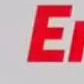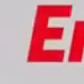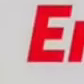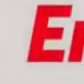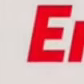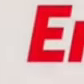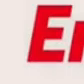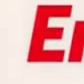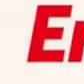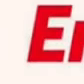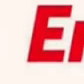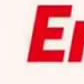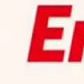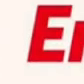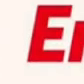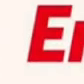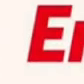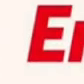E aí